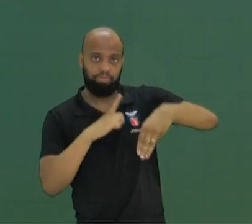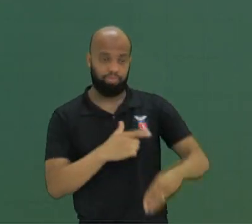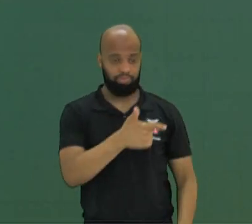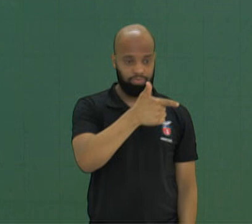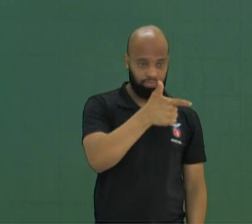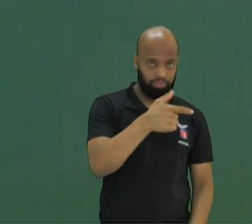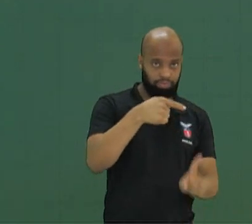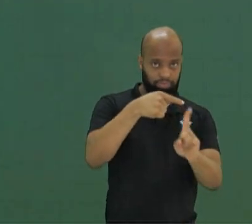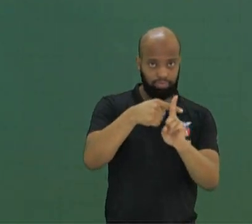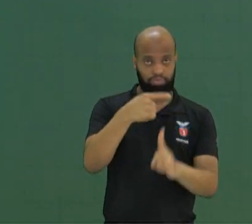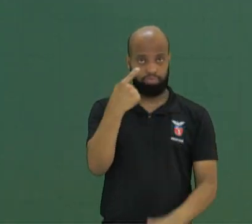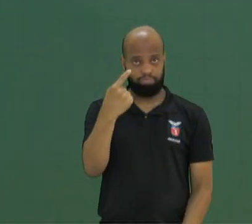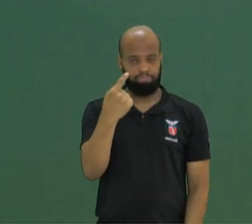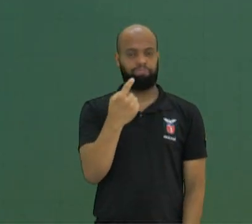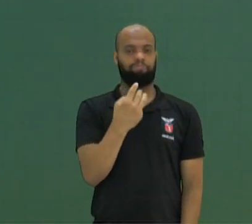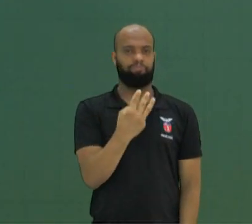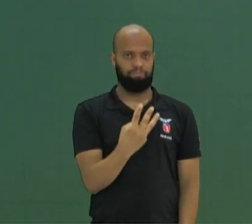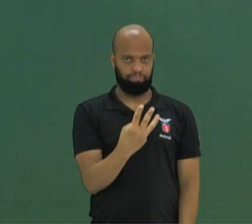3, mais 1, 4.